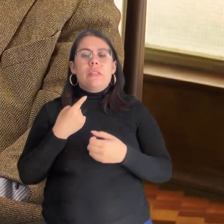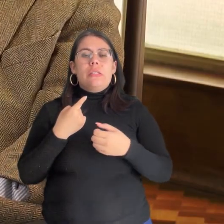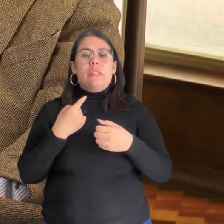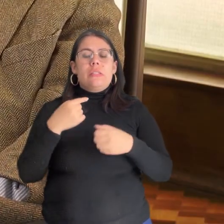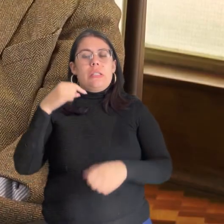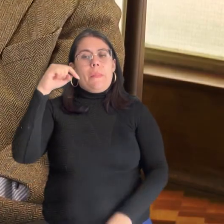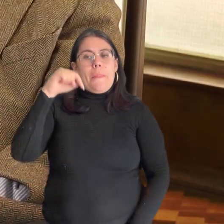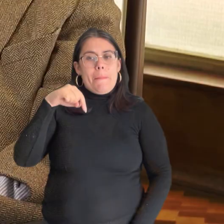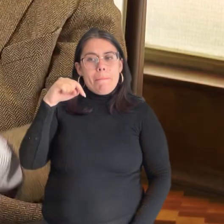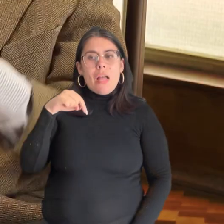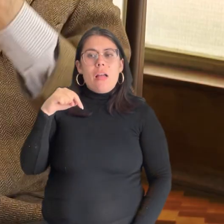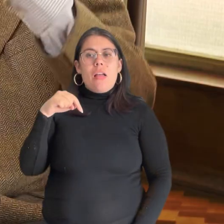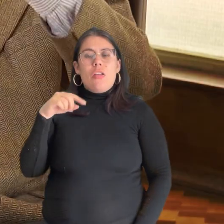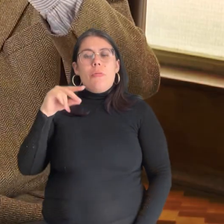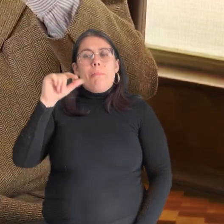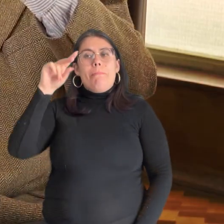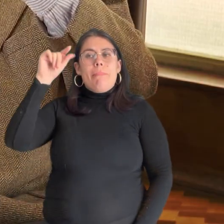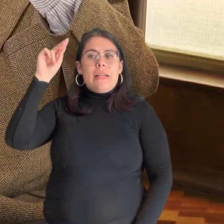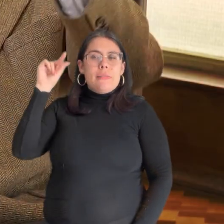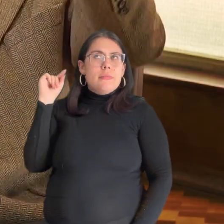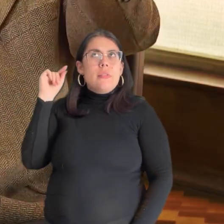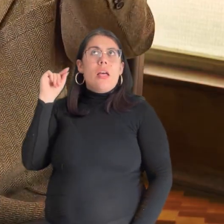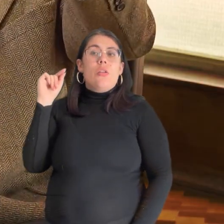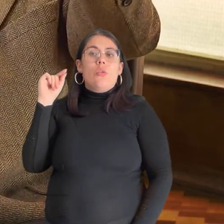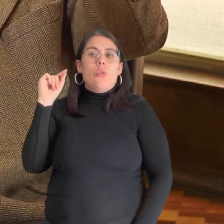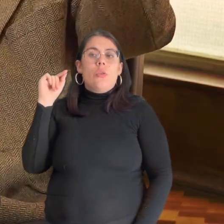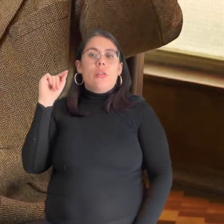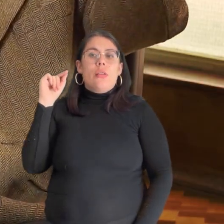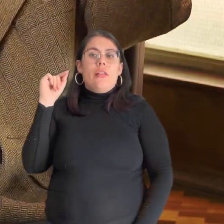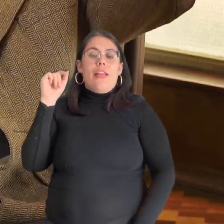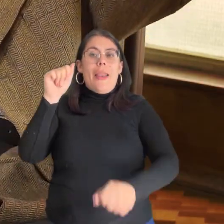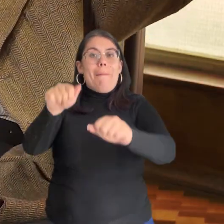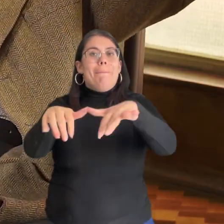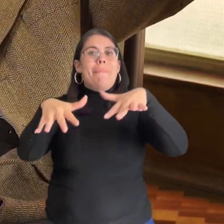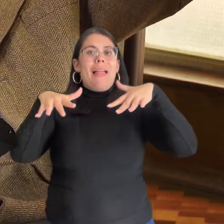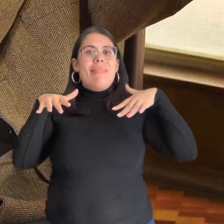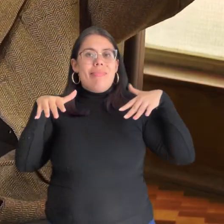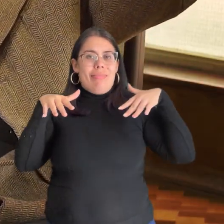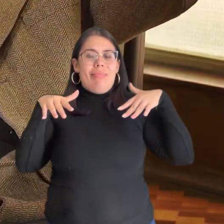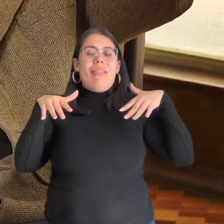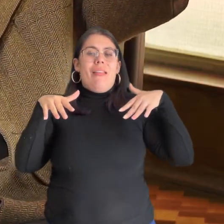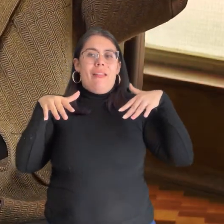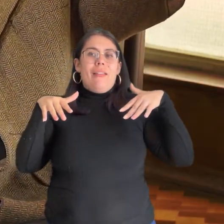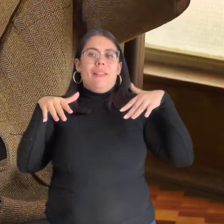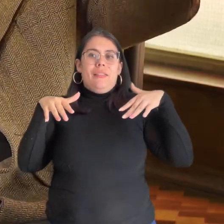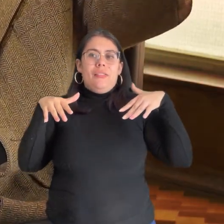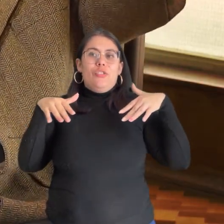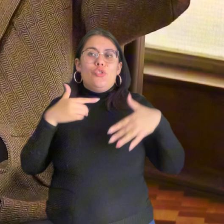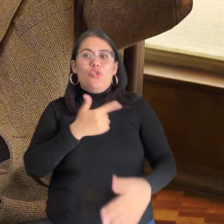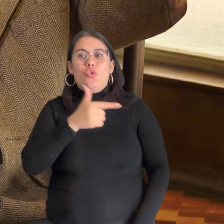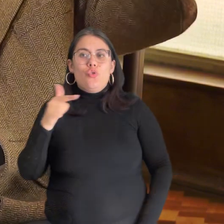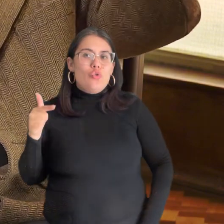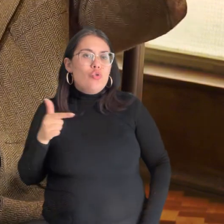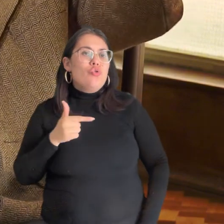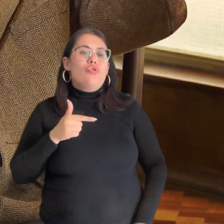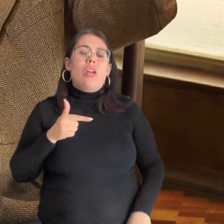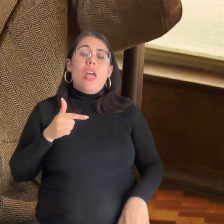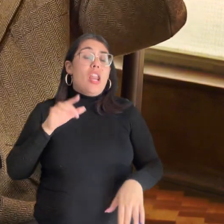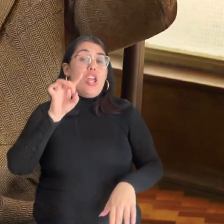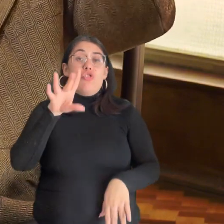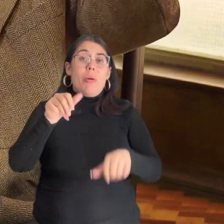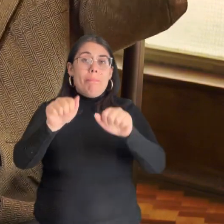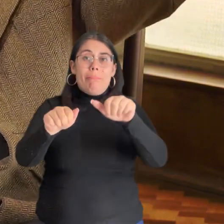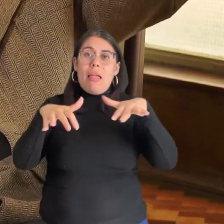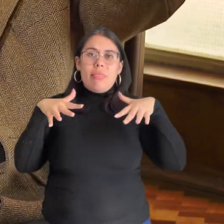embaixo do que era a última parte da plateia, não existia